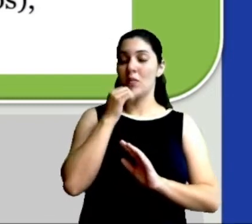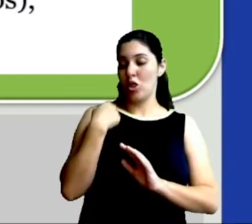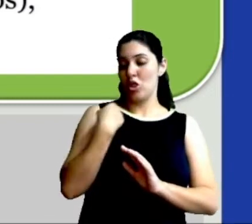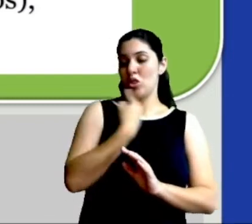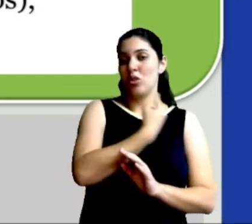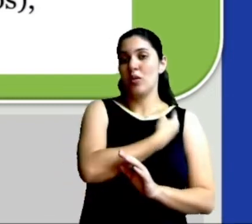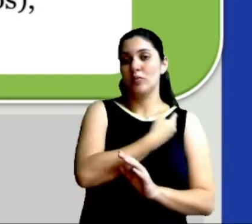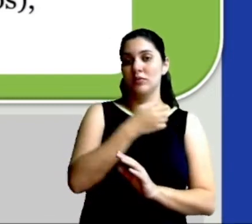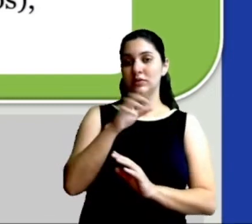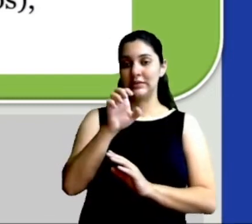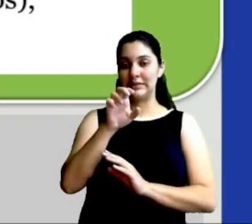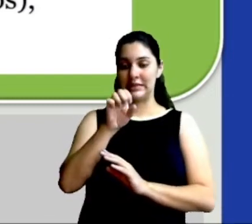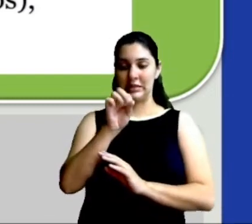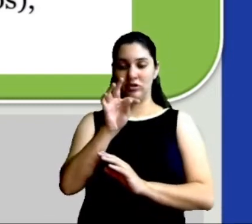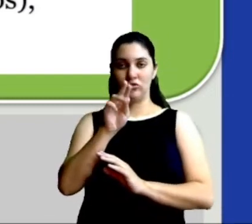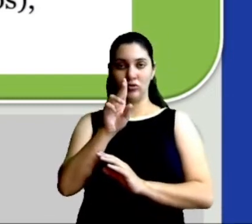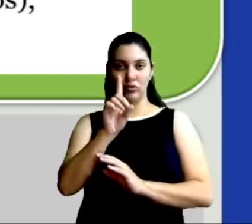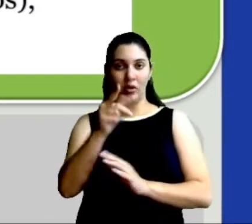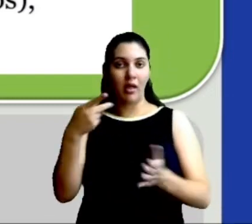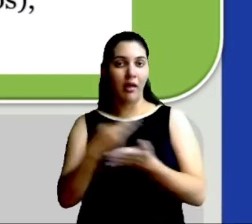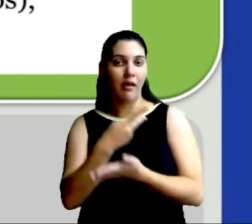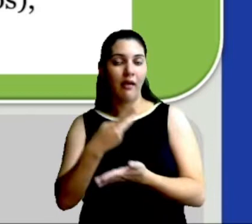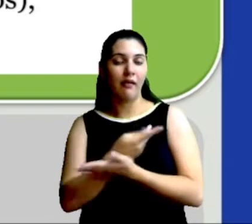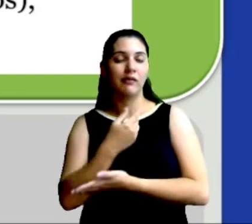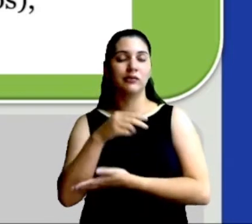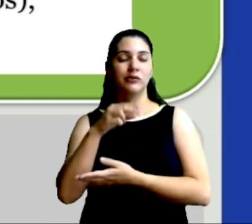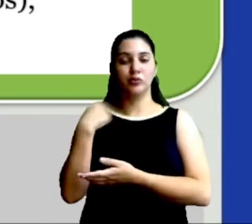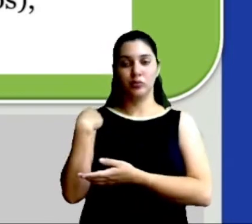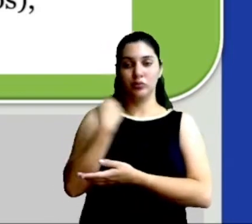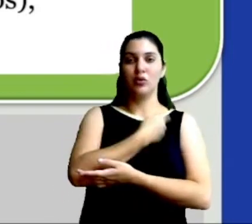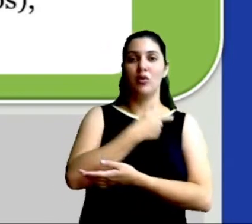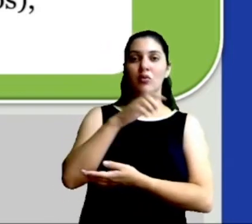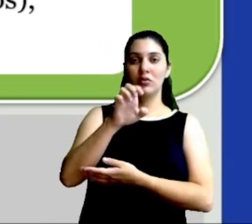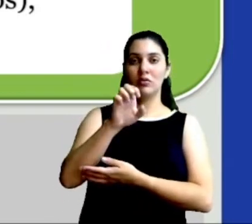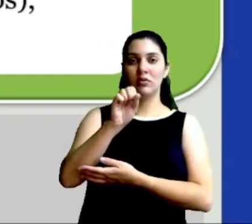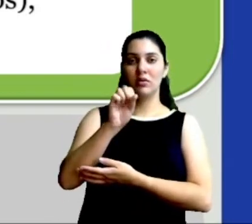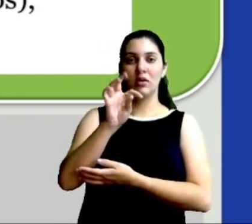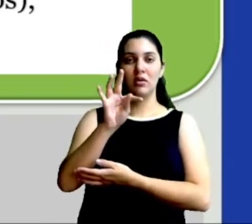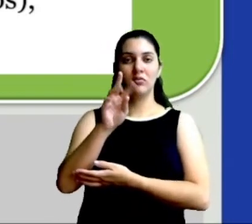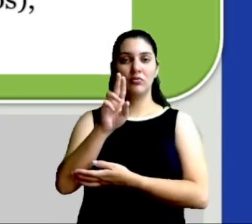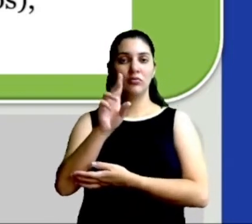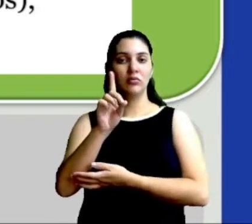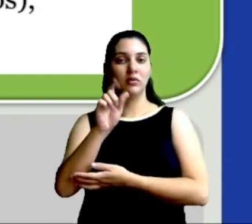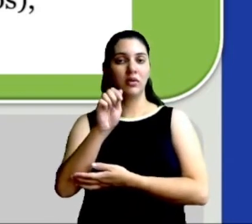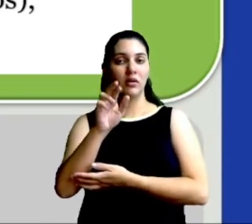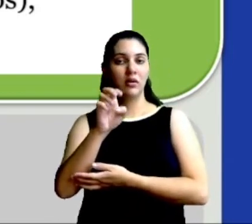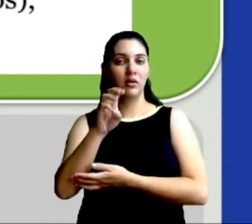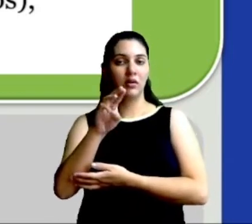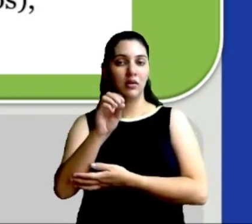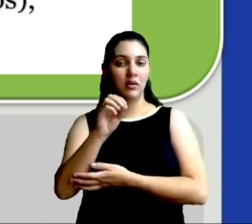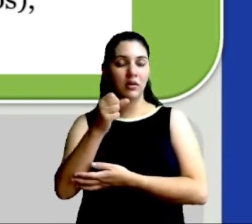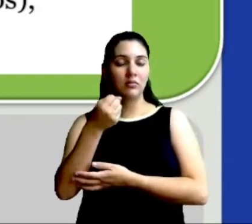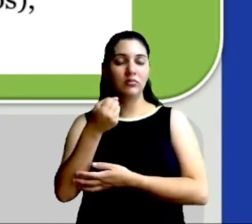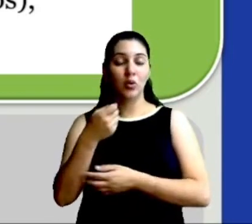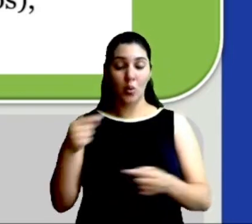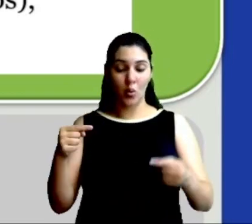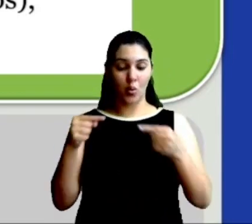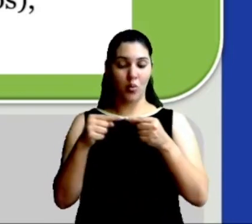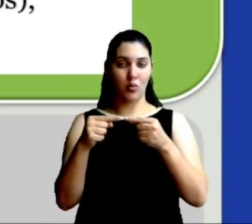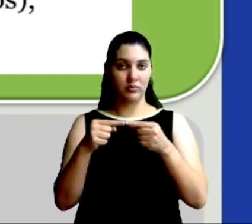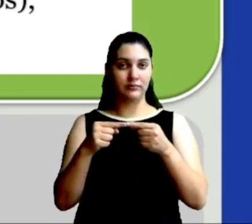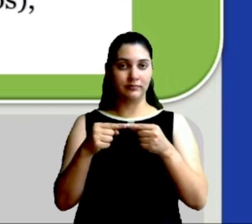Nós estudaremos. Então, o verbo aí está concordando com quem? Com o nós, que é o sujeito da